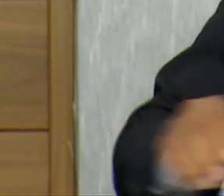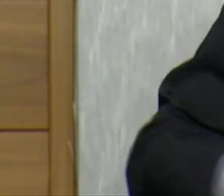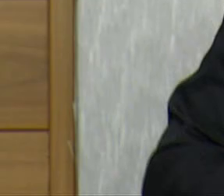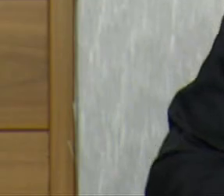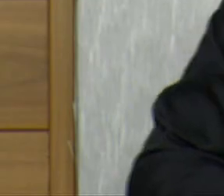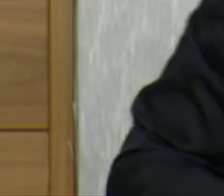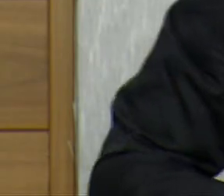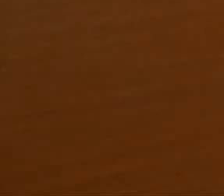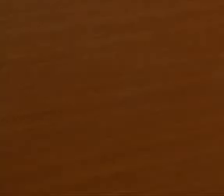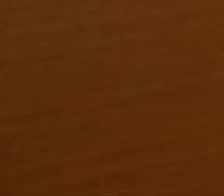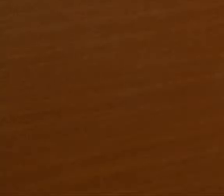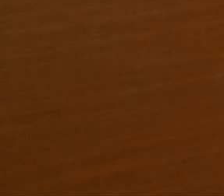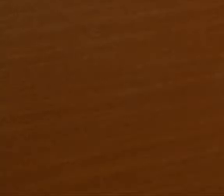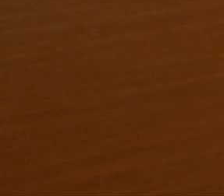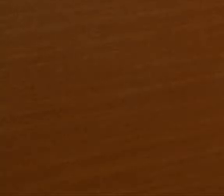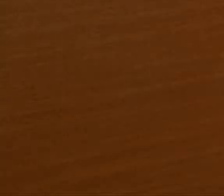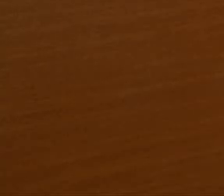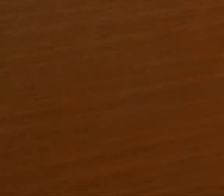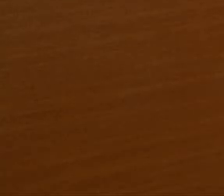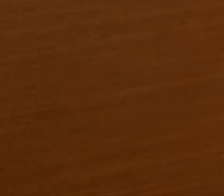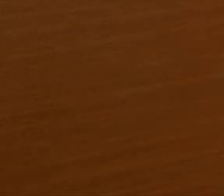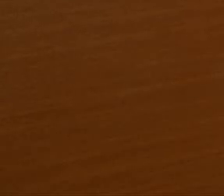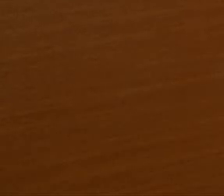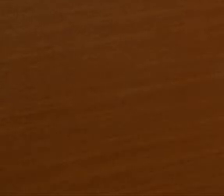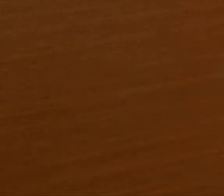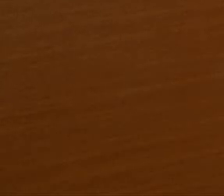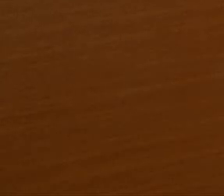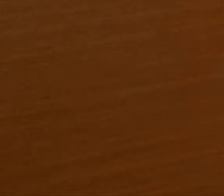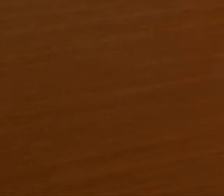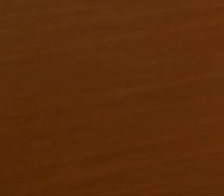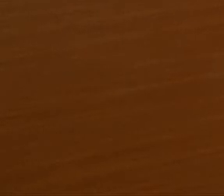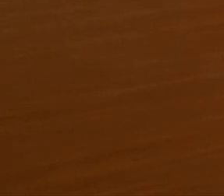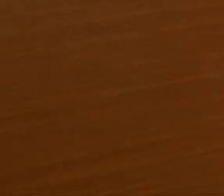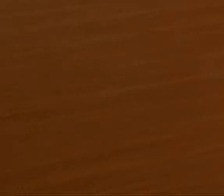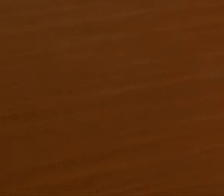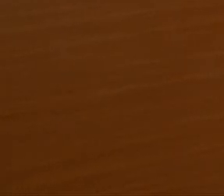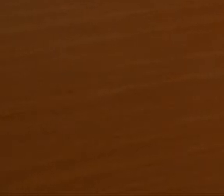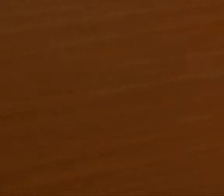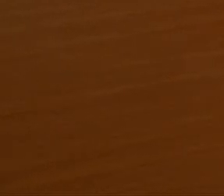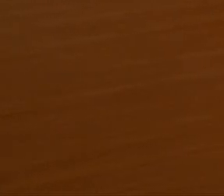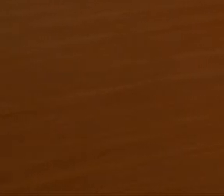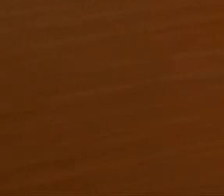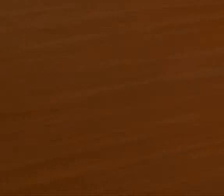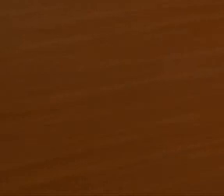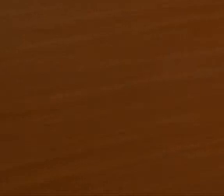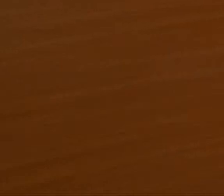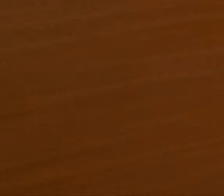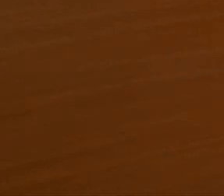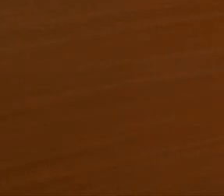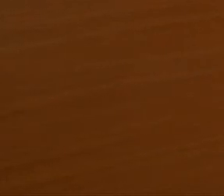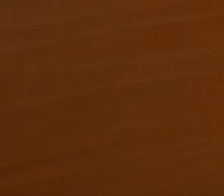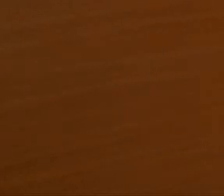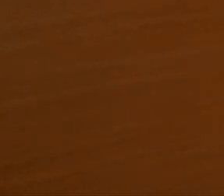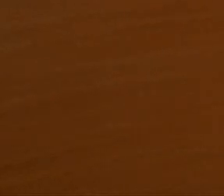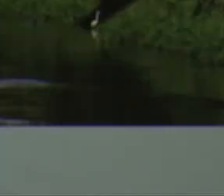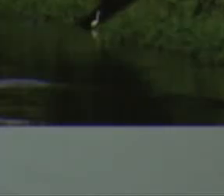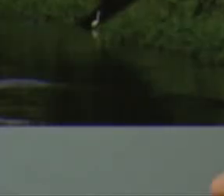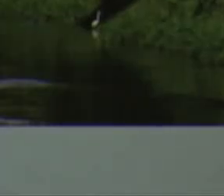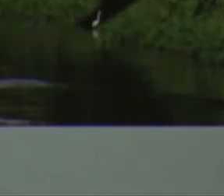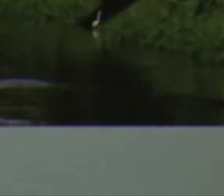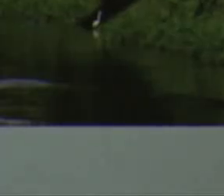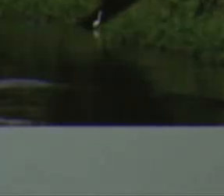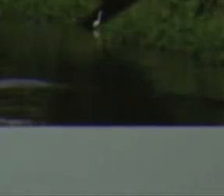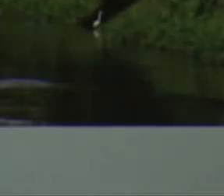unanimidade. Então, neste momento, nós convidamos o presidente Fernando Dini para que desça até o saguão. E, por favor, doutor